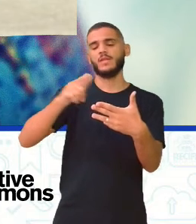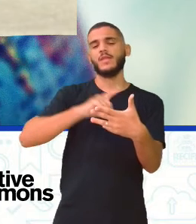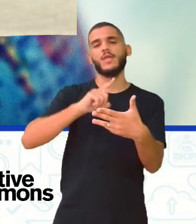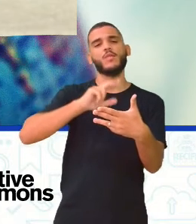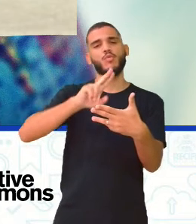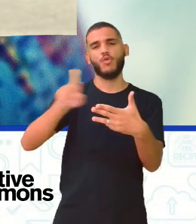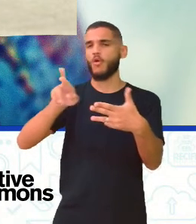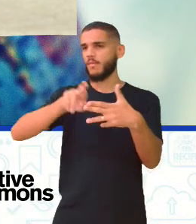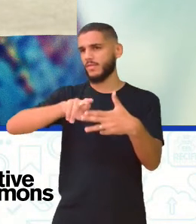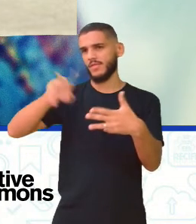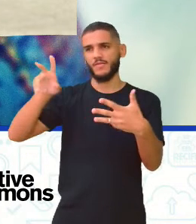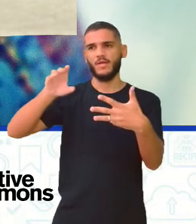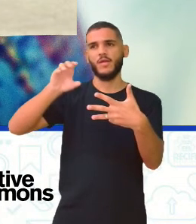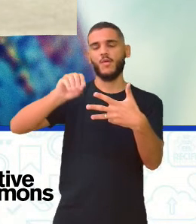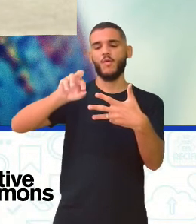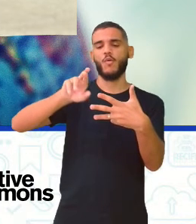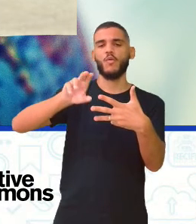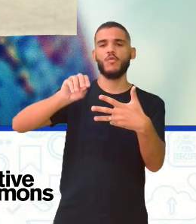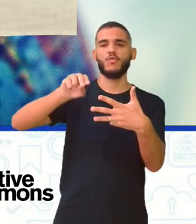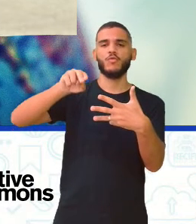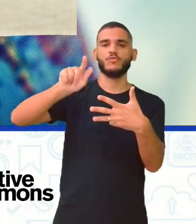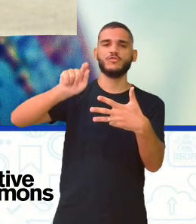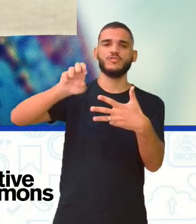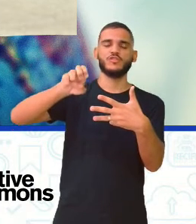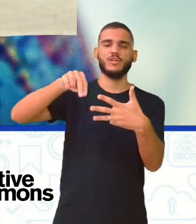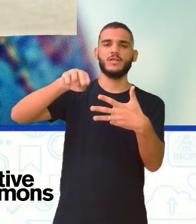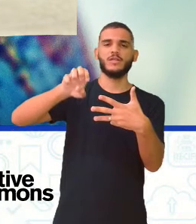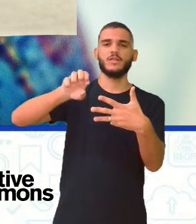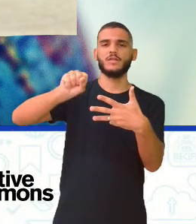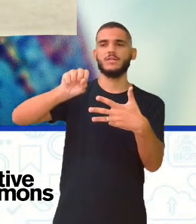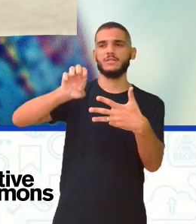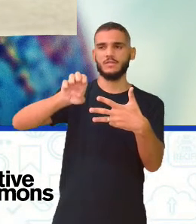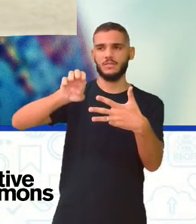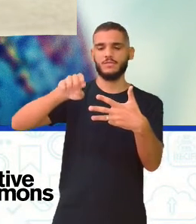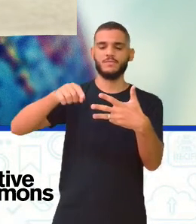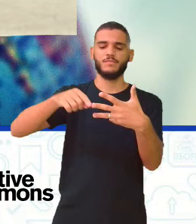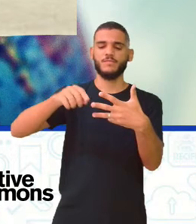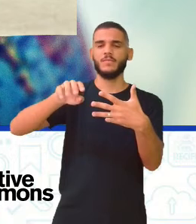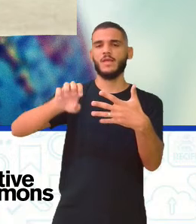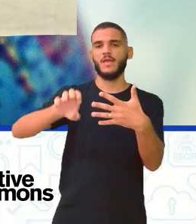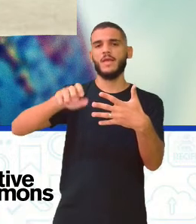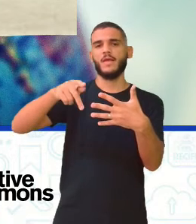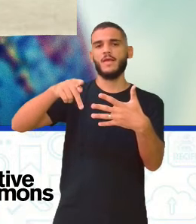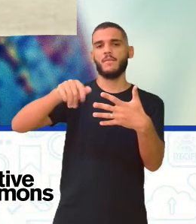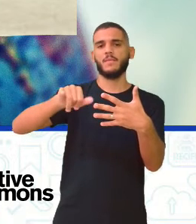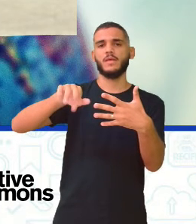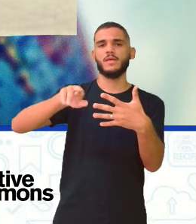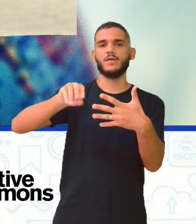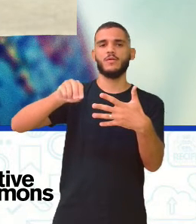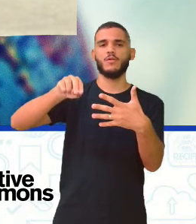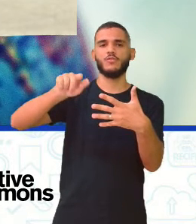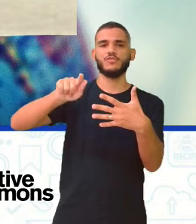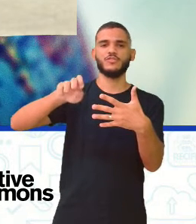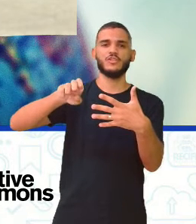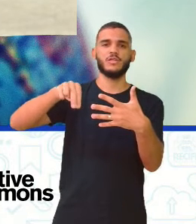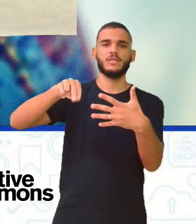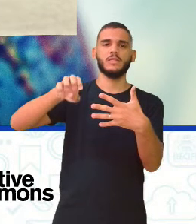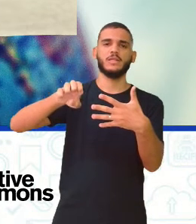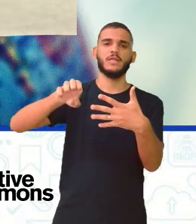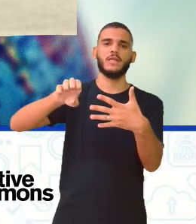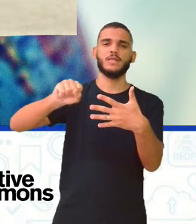orogênesis, e também de uma forma vertical, podendo aparecer no seu livro aí escrito como